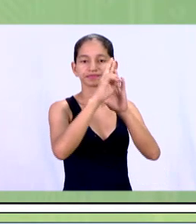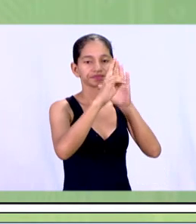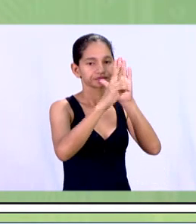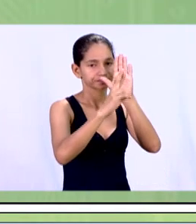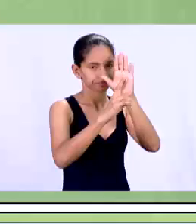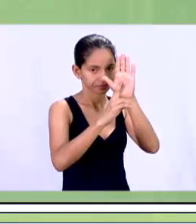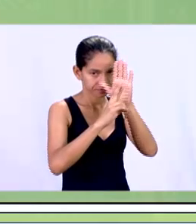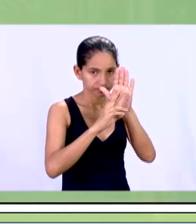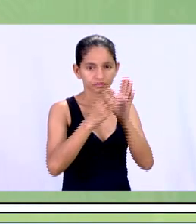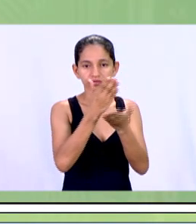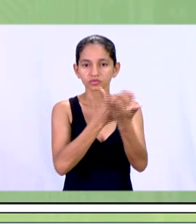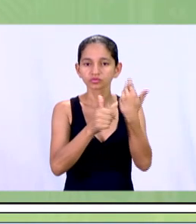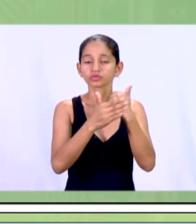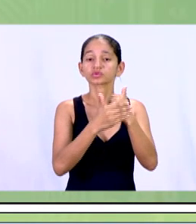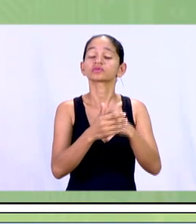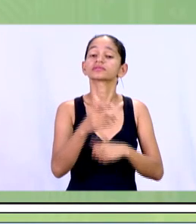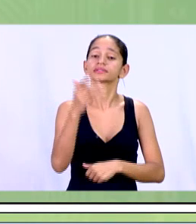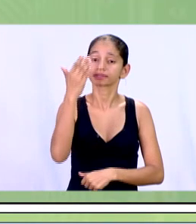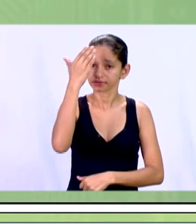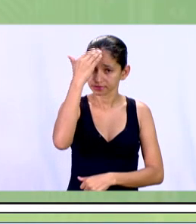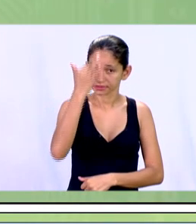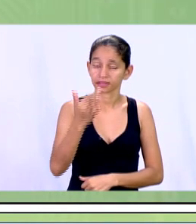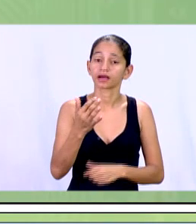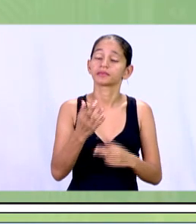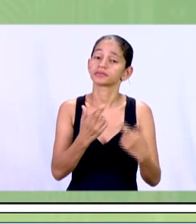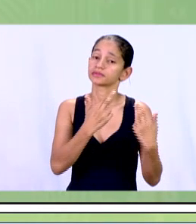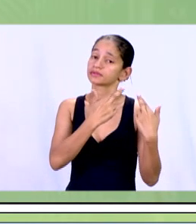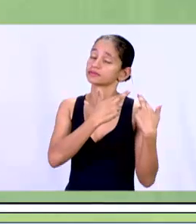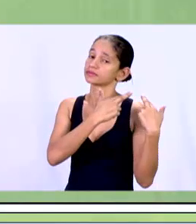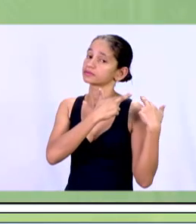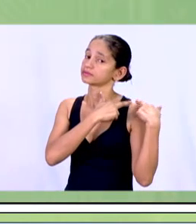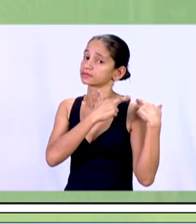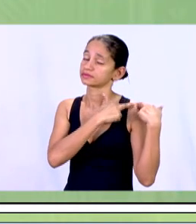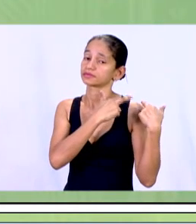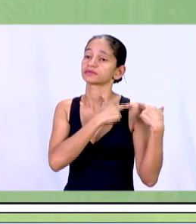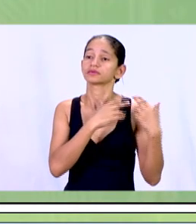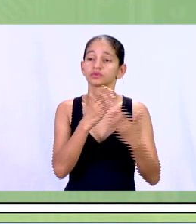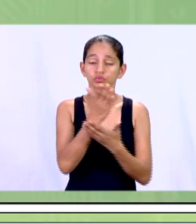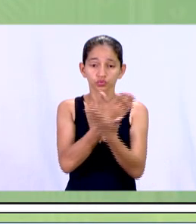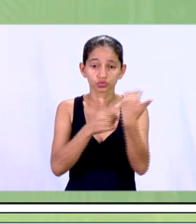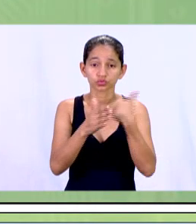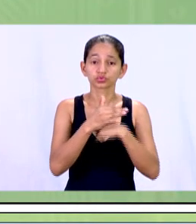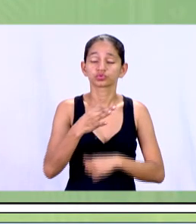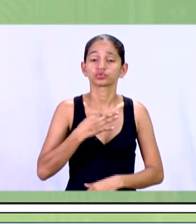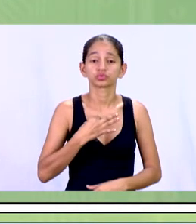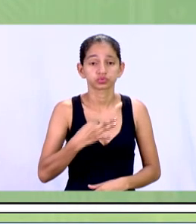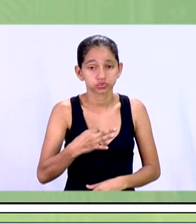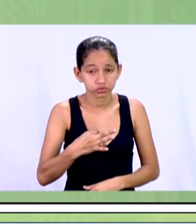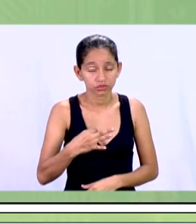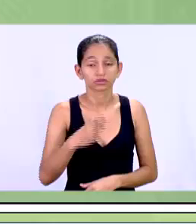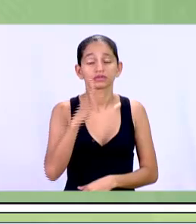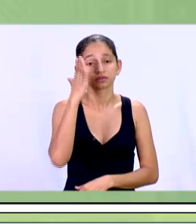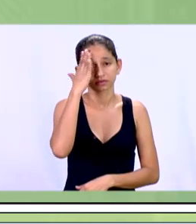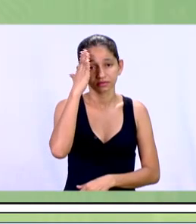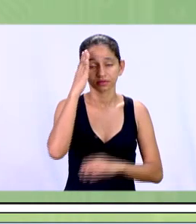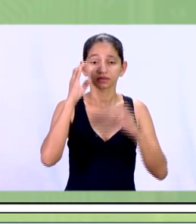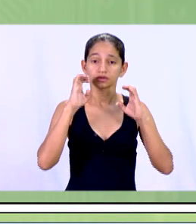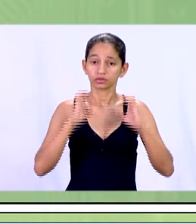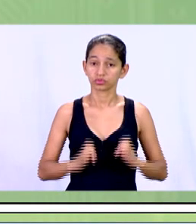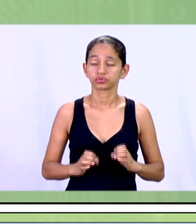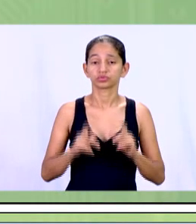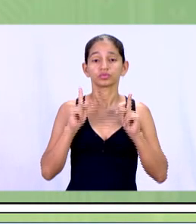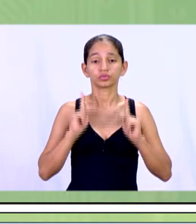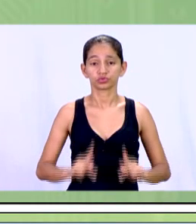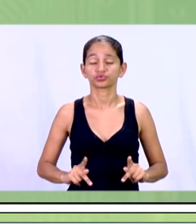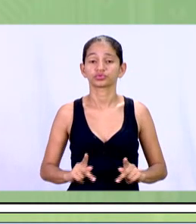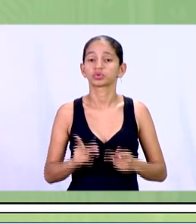né, assumir voluntariamente, isso aqui é muito importante, uma postura ética no trabalho, que